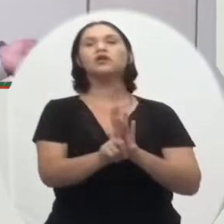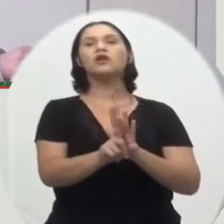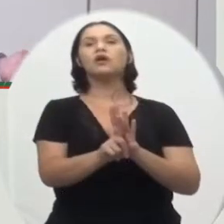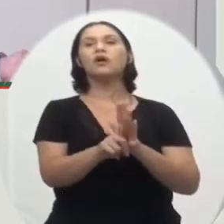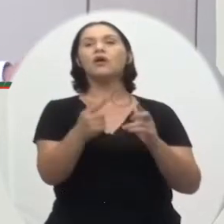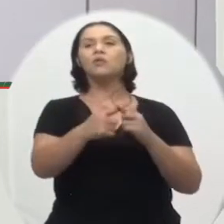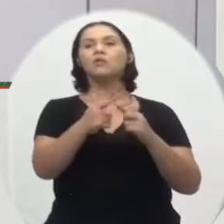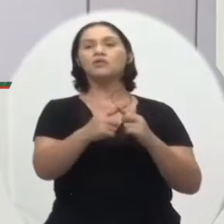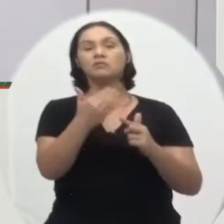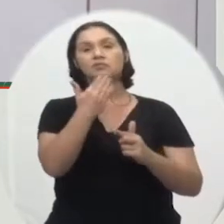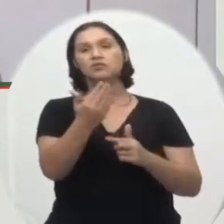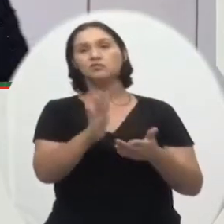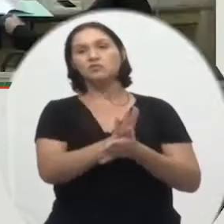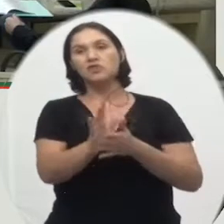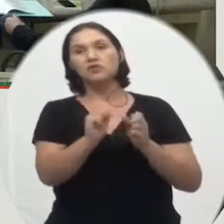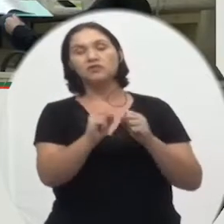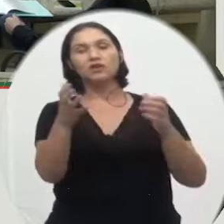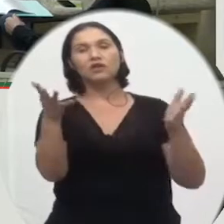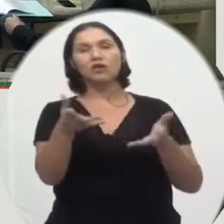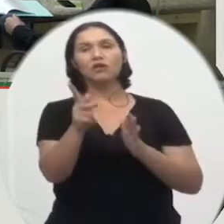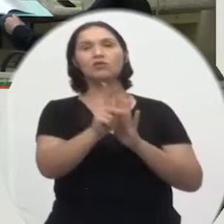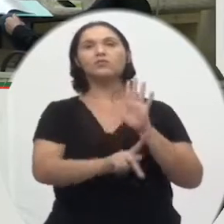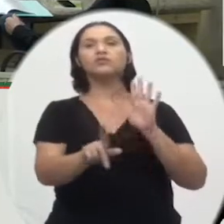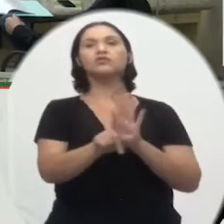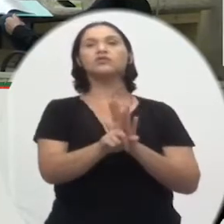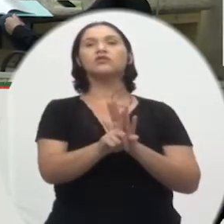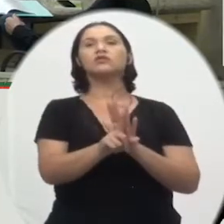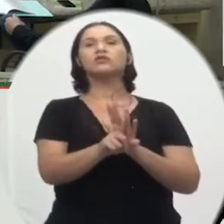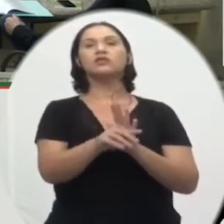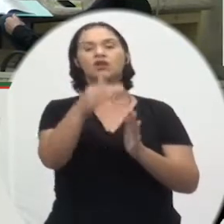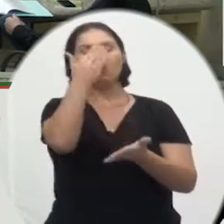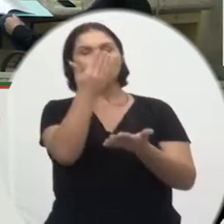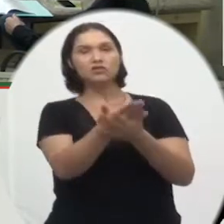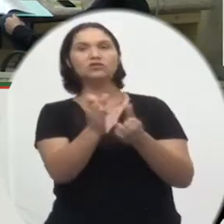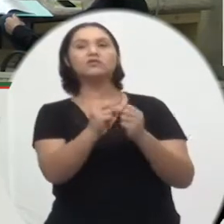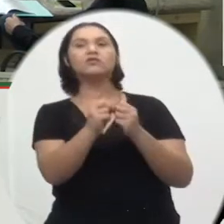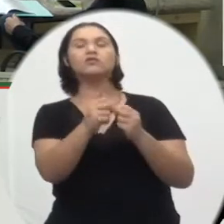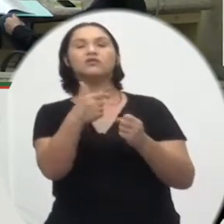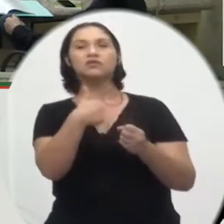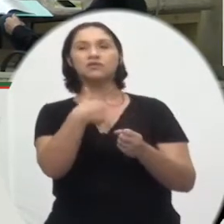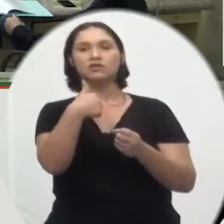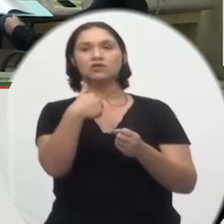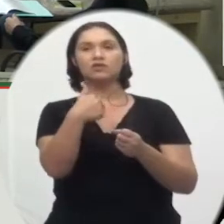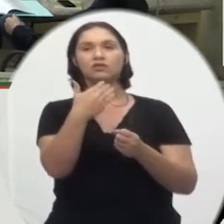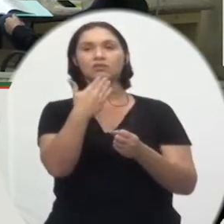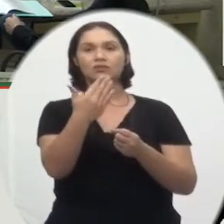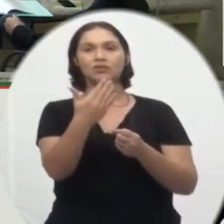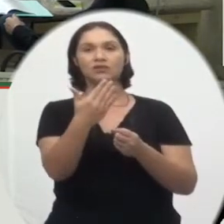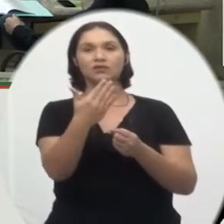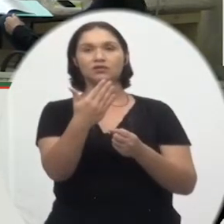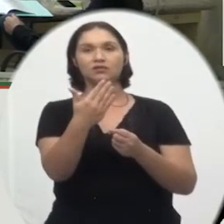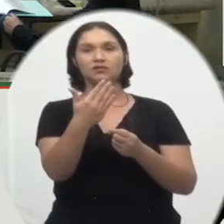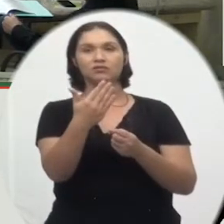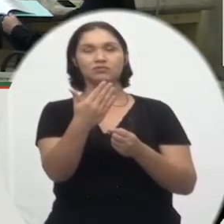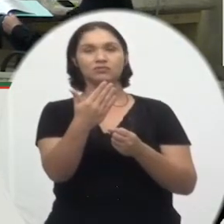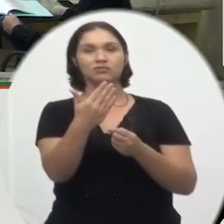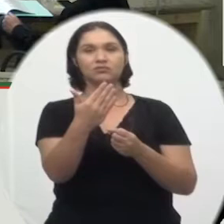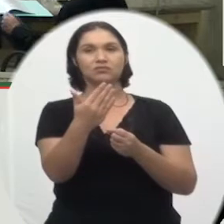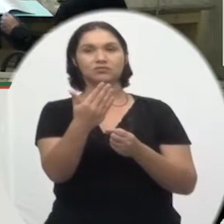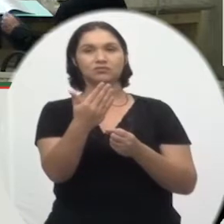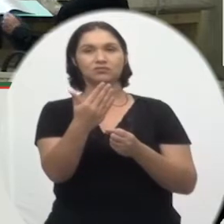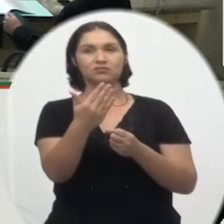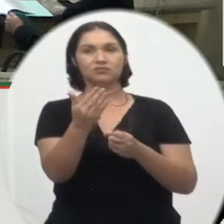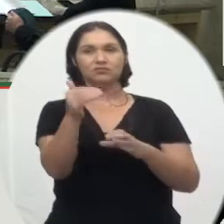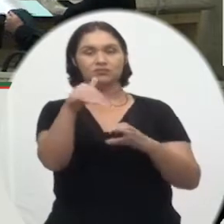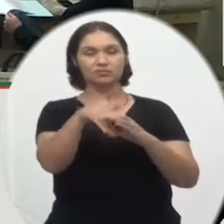com projeto, né? Obrigado. Claro, vereador. Eu, na realidade, até eu peço que seja contra, né, o parecer,